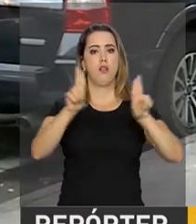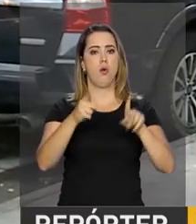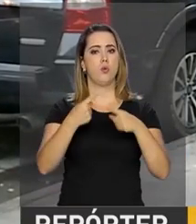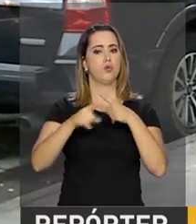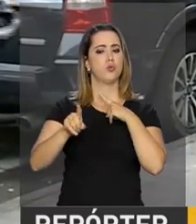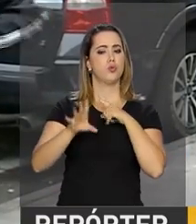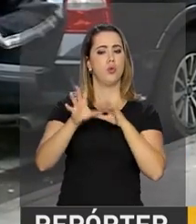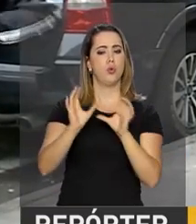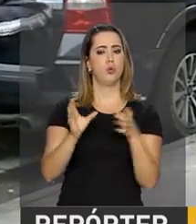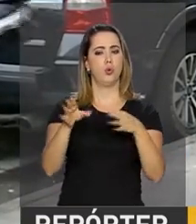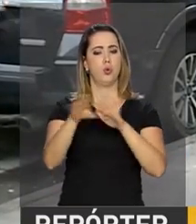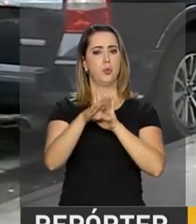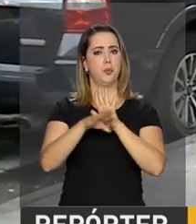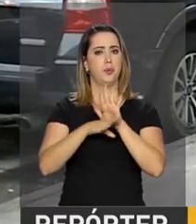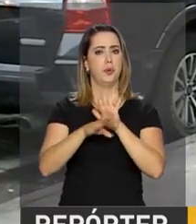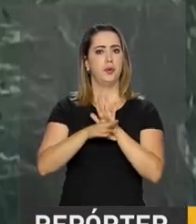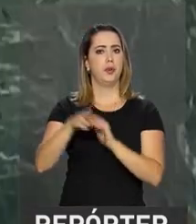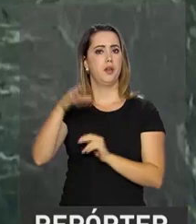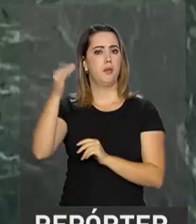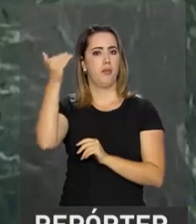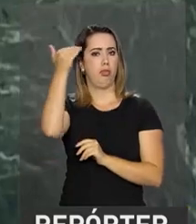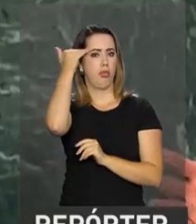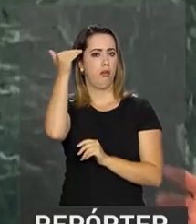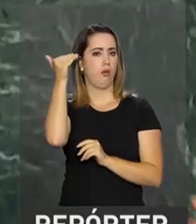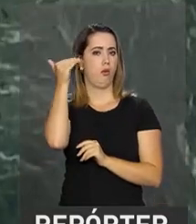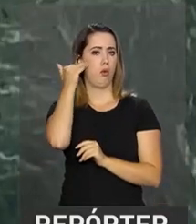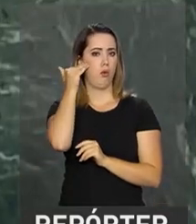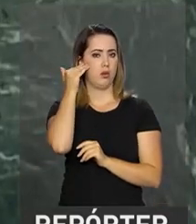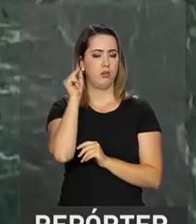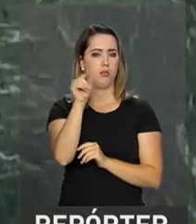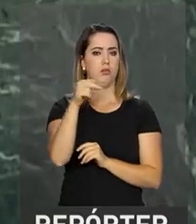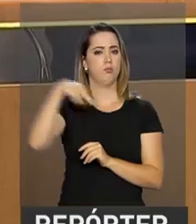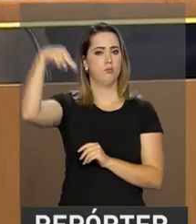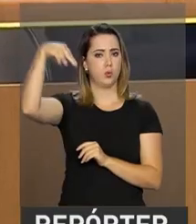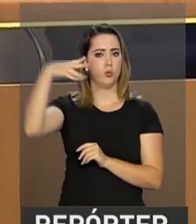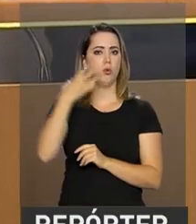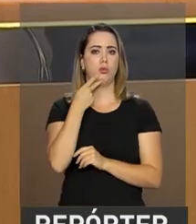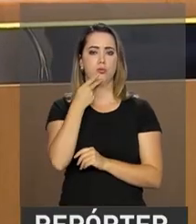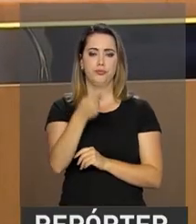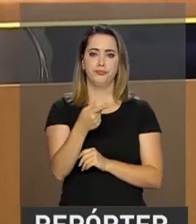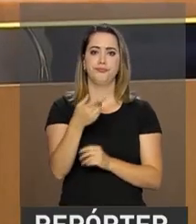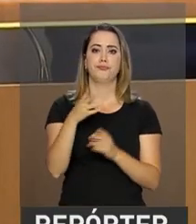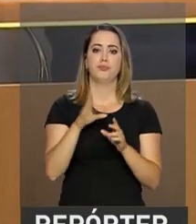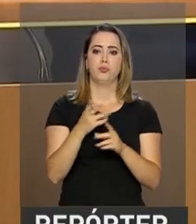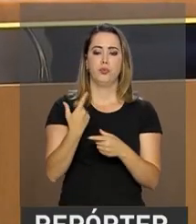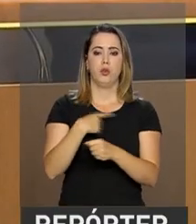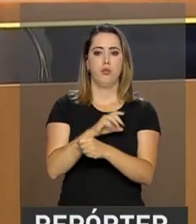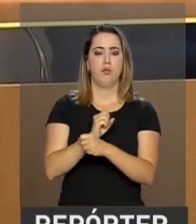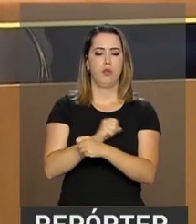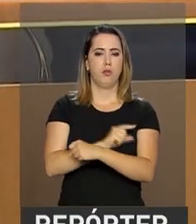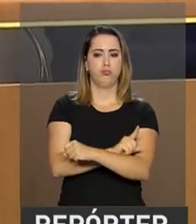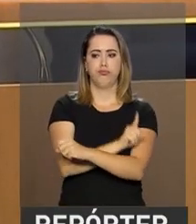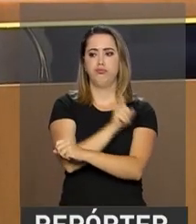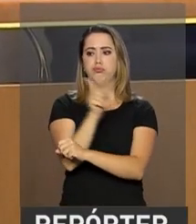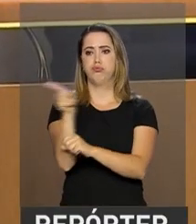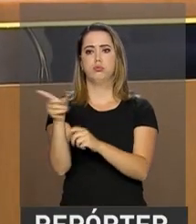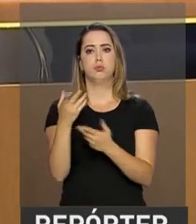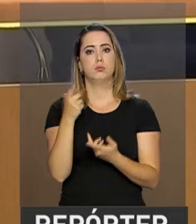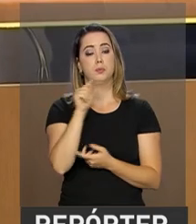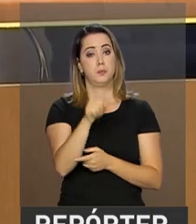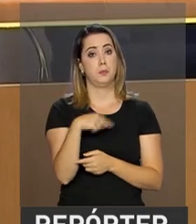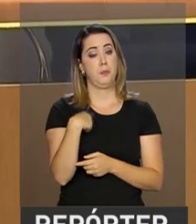condenou o programa nuclear da Coreia do Norte. Eu terei a honra de assinar amanhã o Tratado